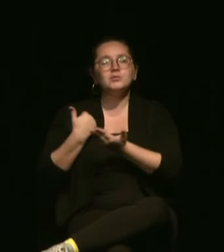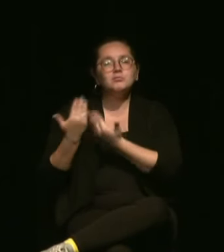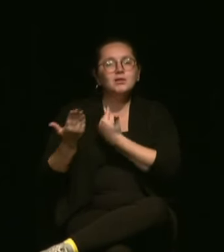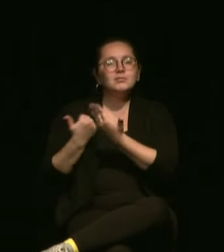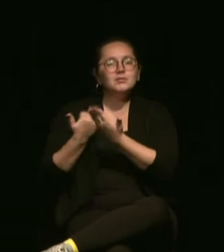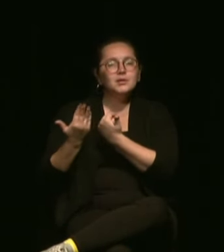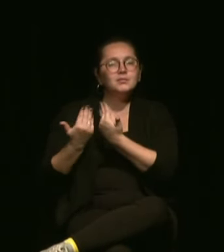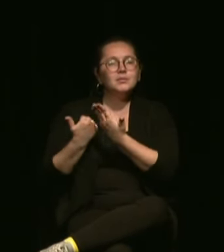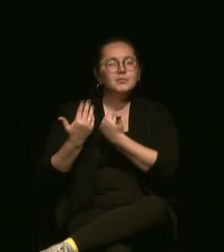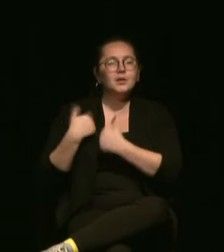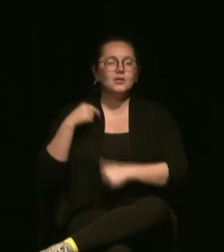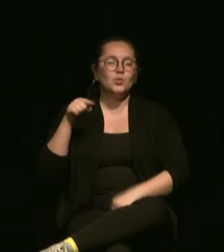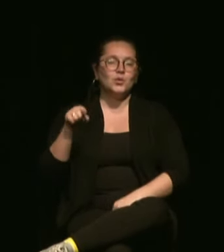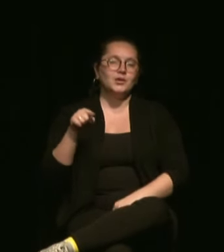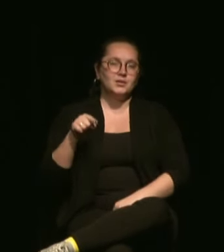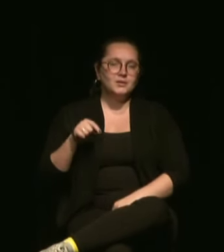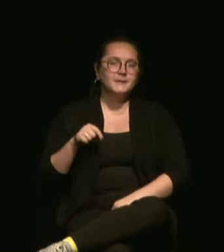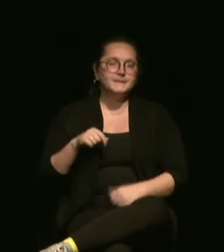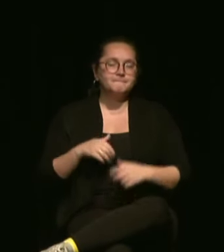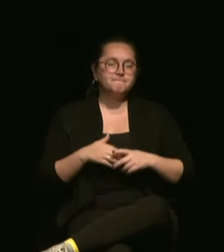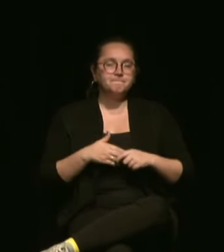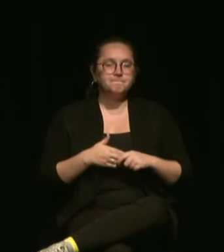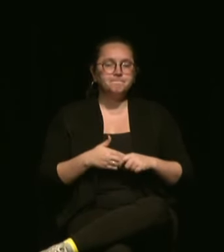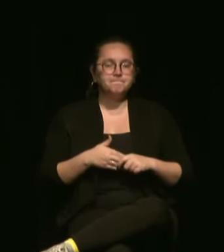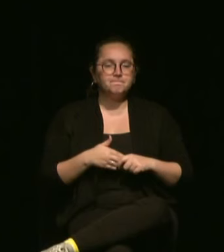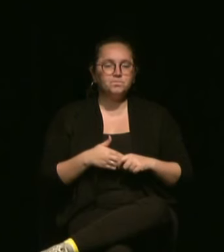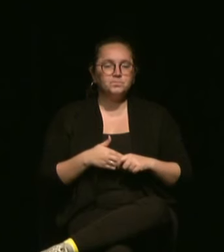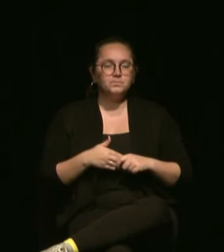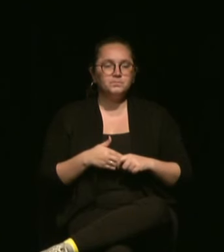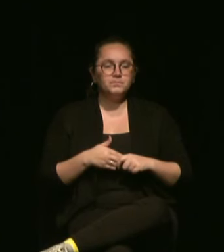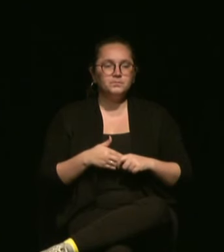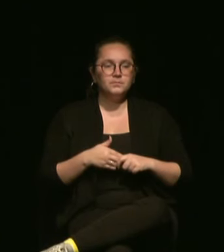das minhas conversas com ele, né? Então,